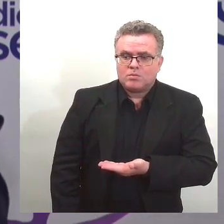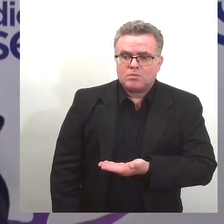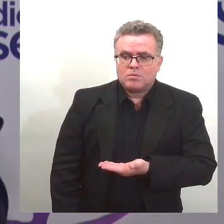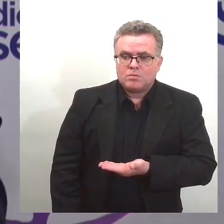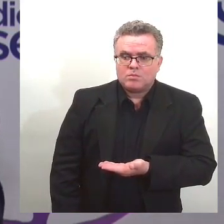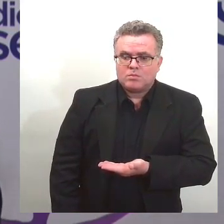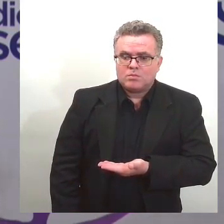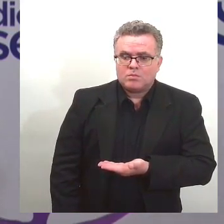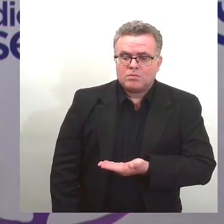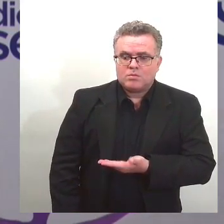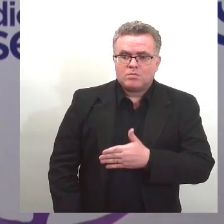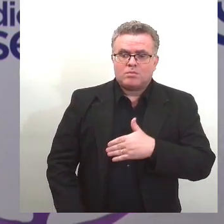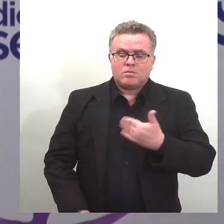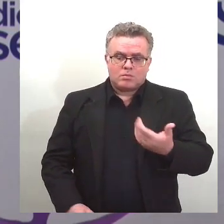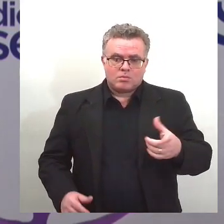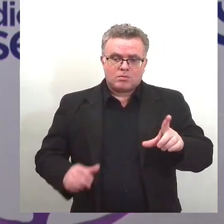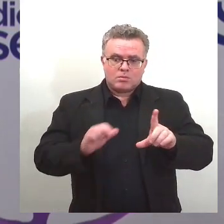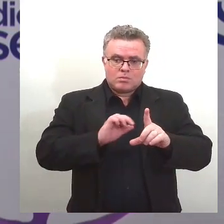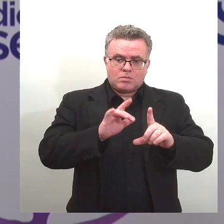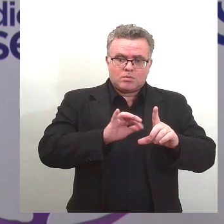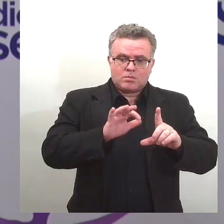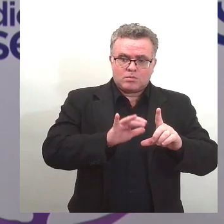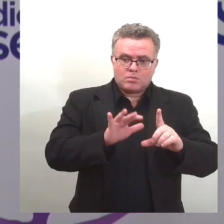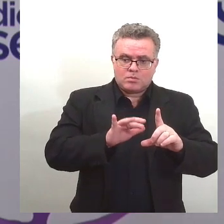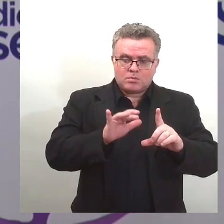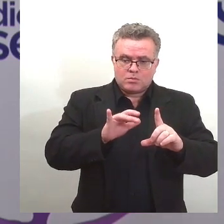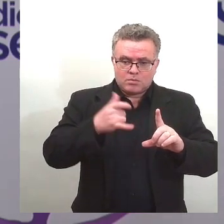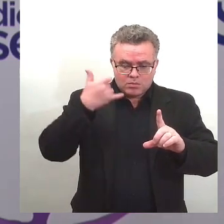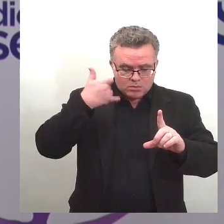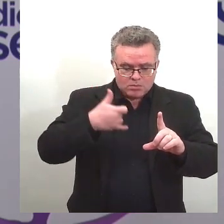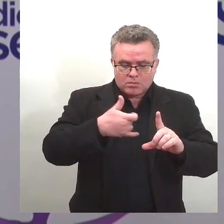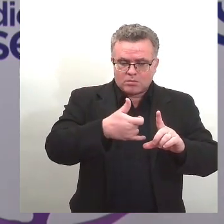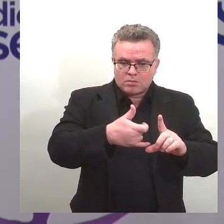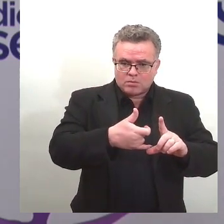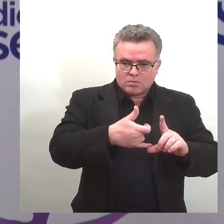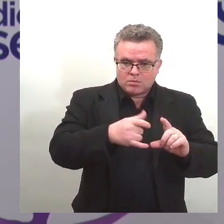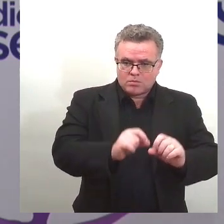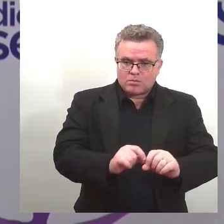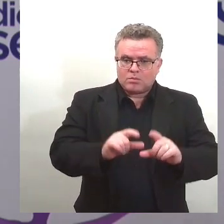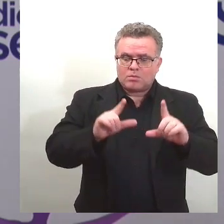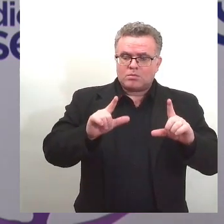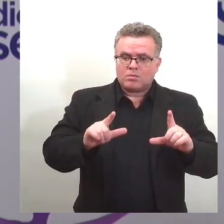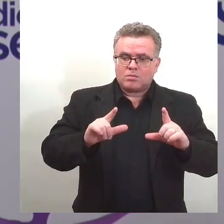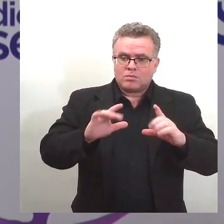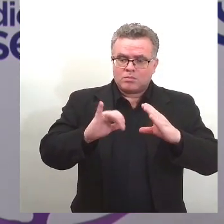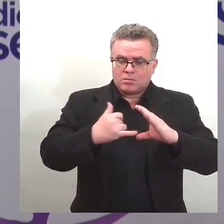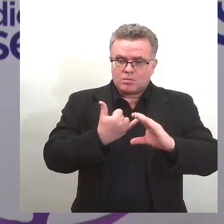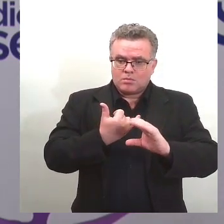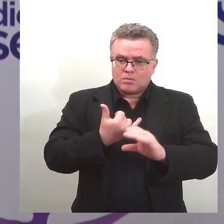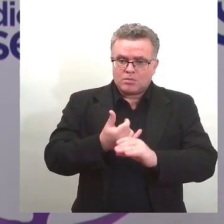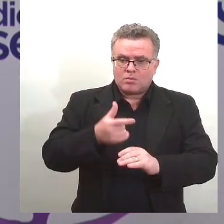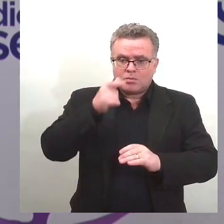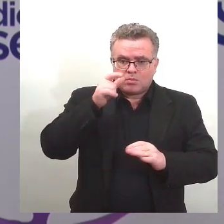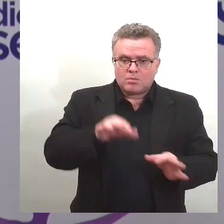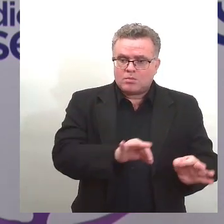no QR Code, que aparece aí no canto inferior esquerdo da tela, você também pode acessar o